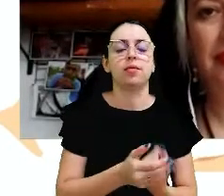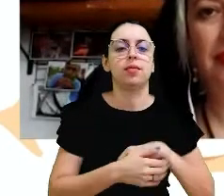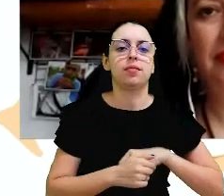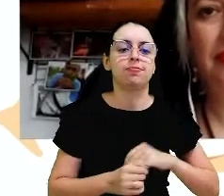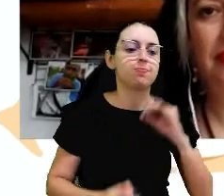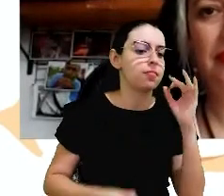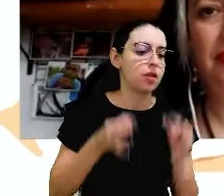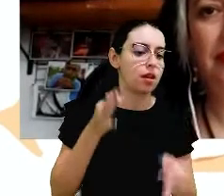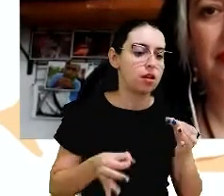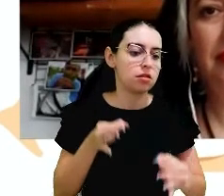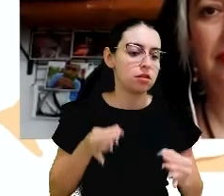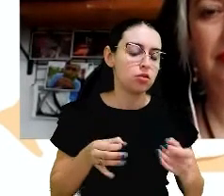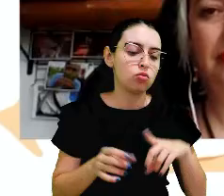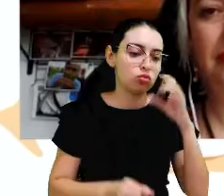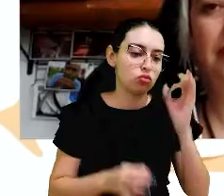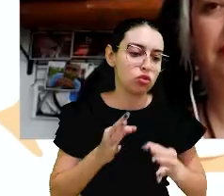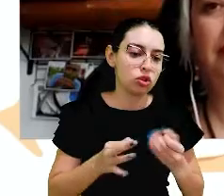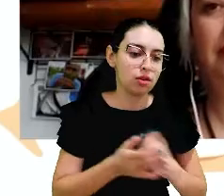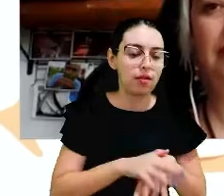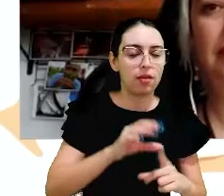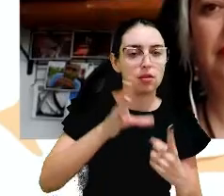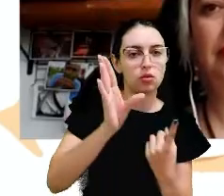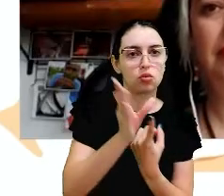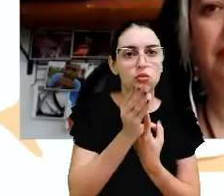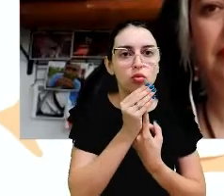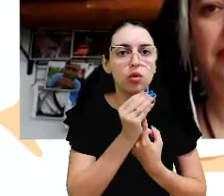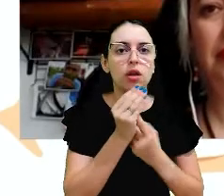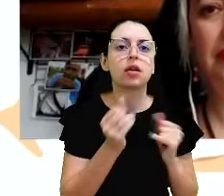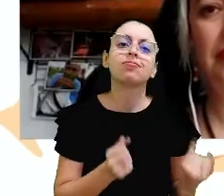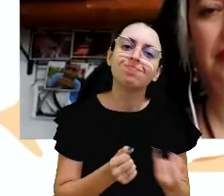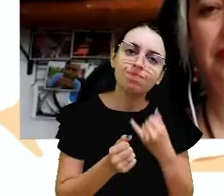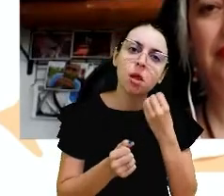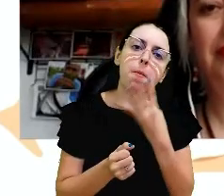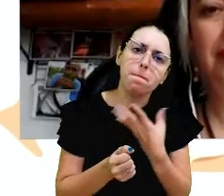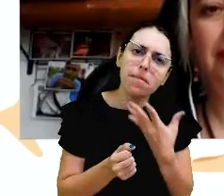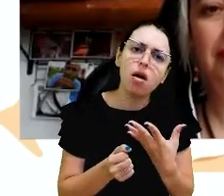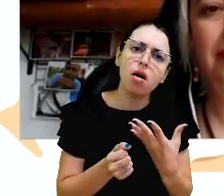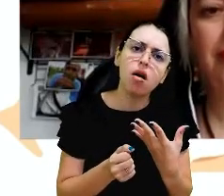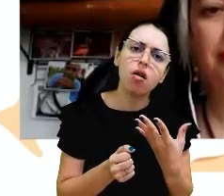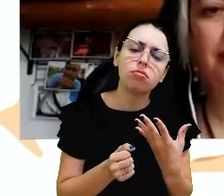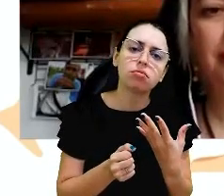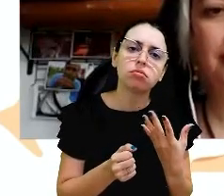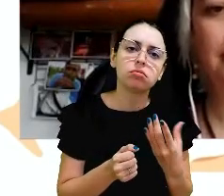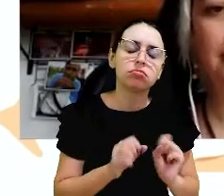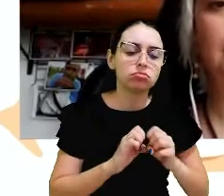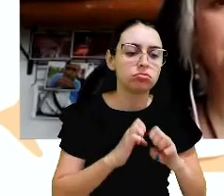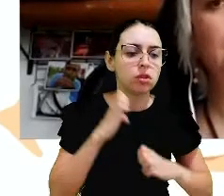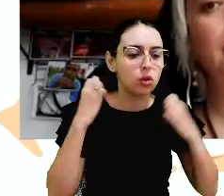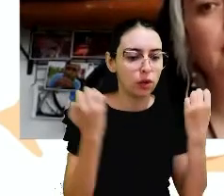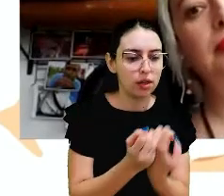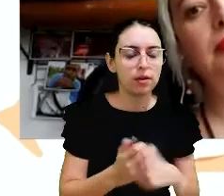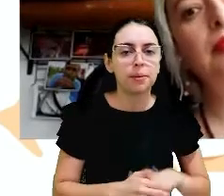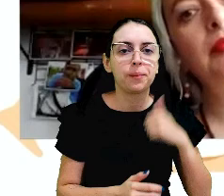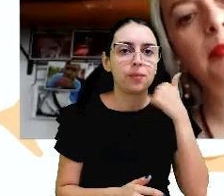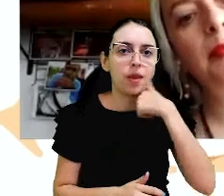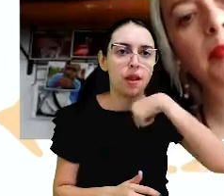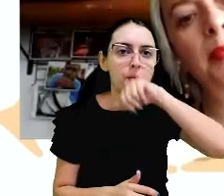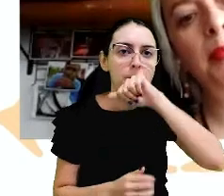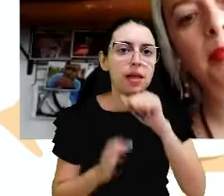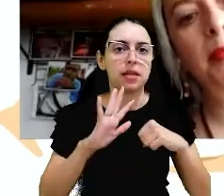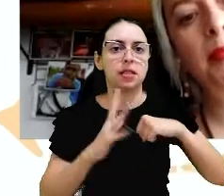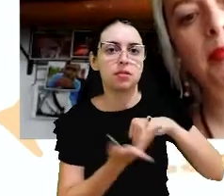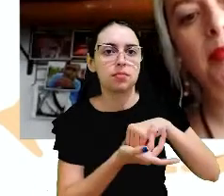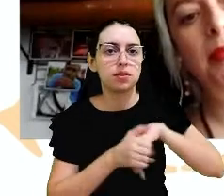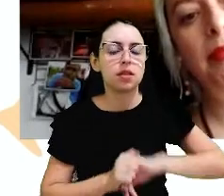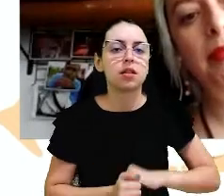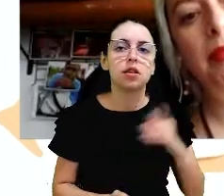mesclar o direito com a arte é muito bacana nesse formato do evento Mães Pandêmicas. Quando